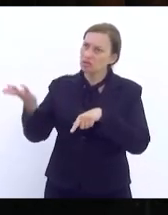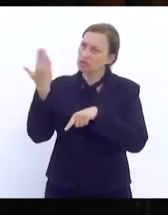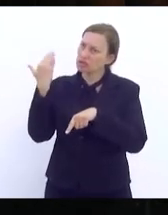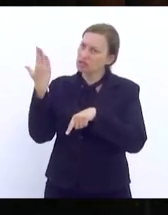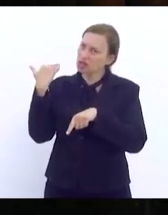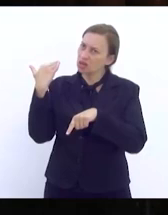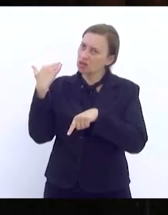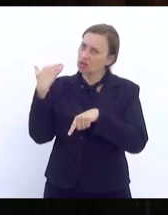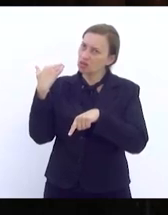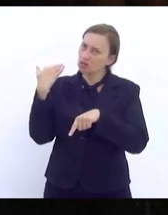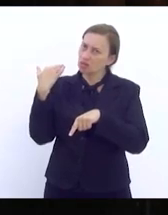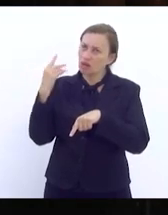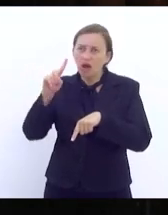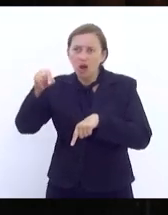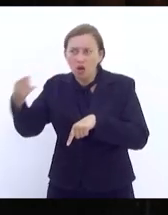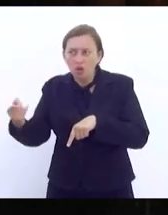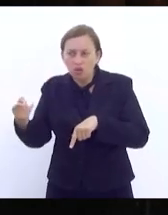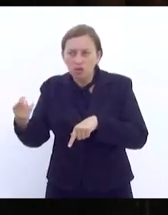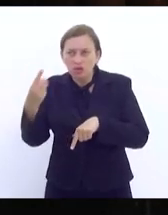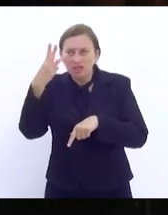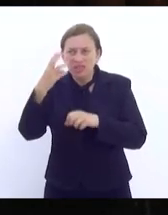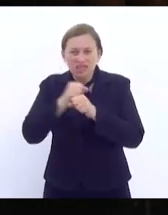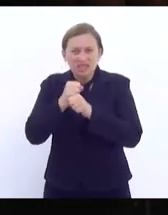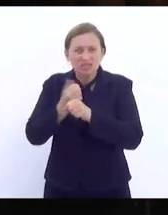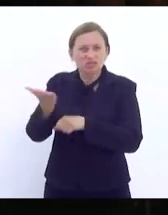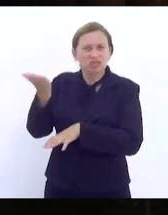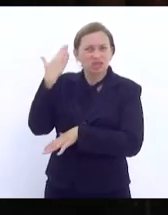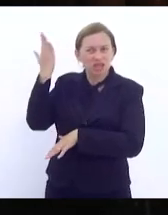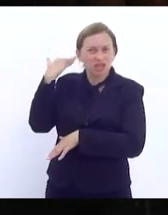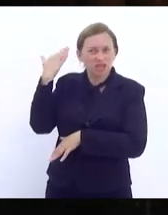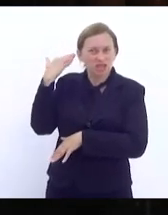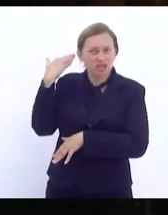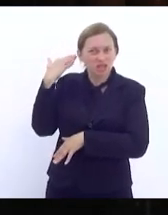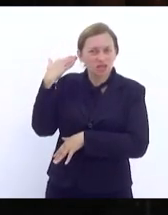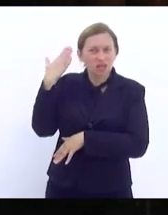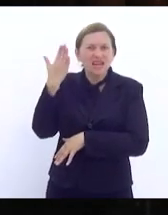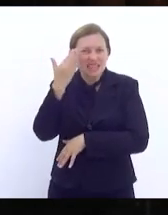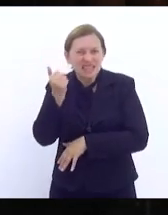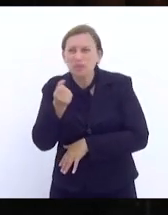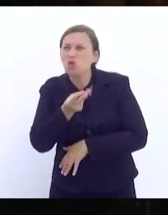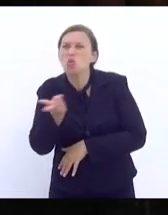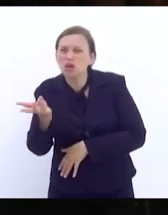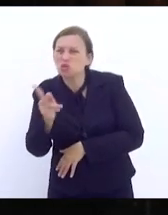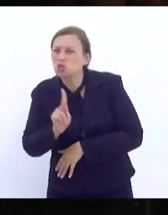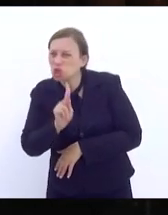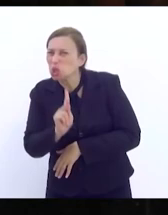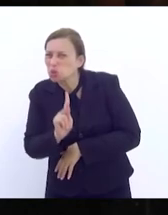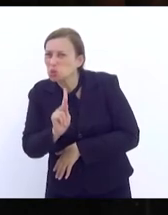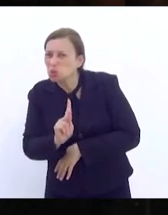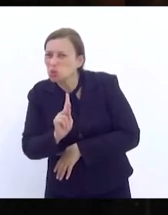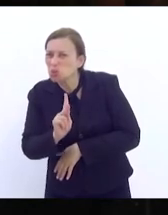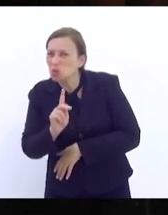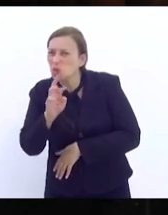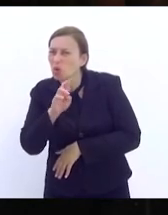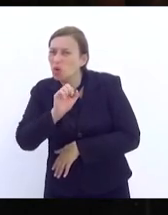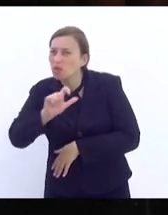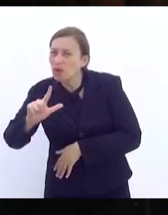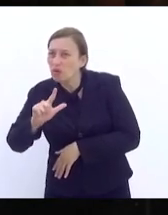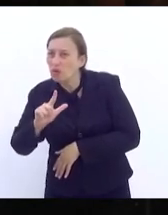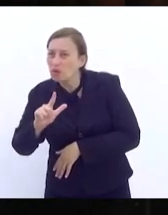a outra foi há três anos atrás sabe quantos quilos o Coronel Ibis